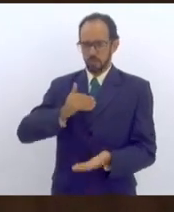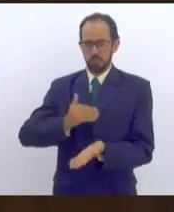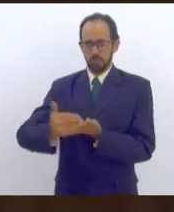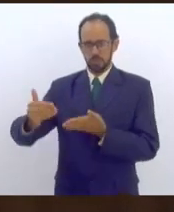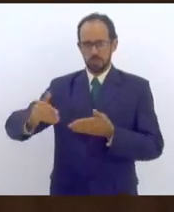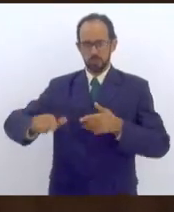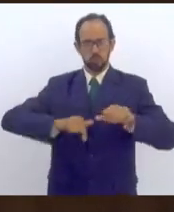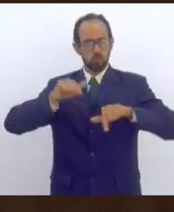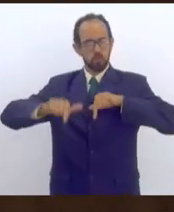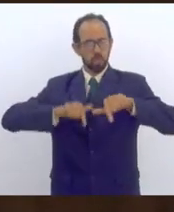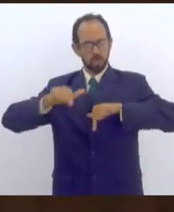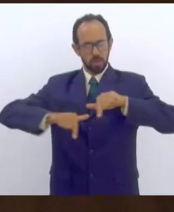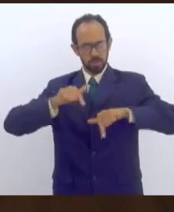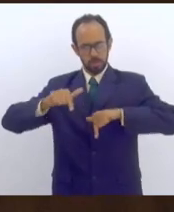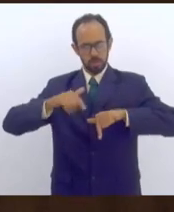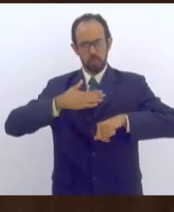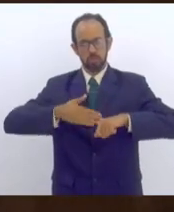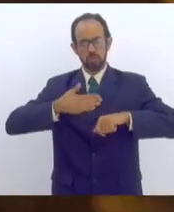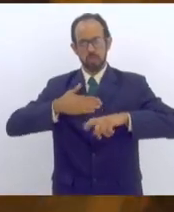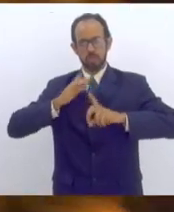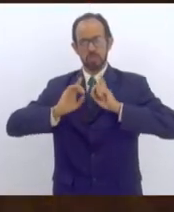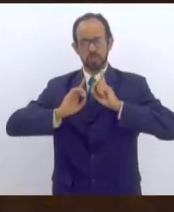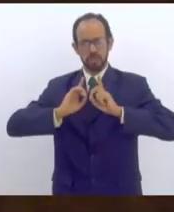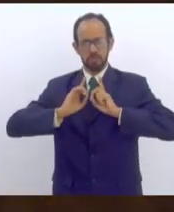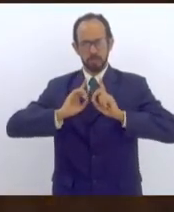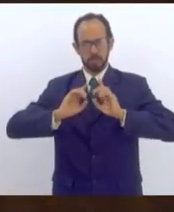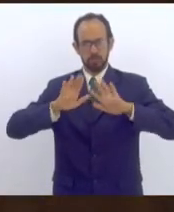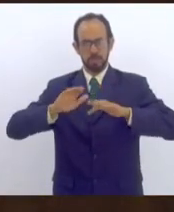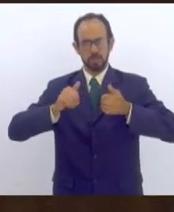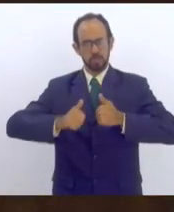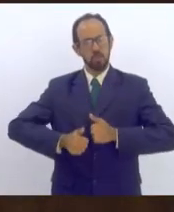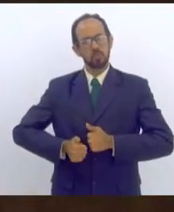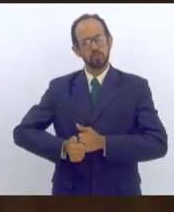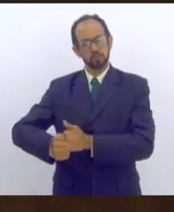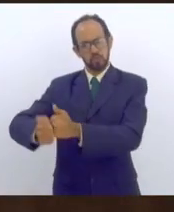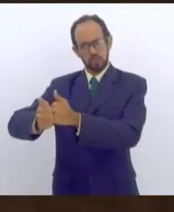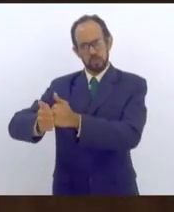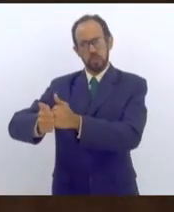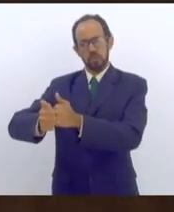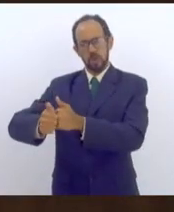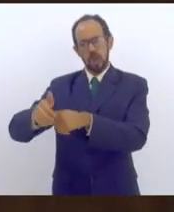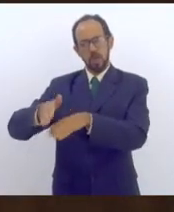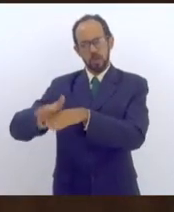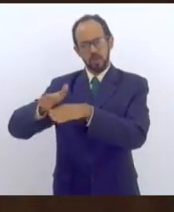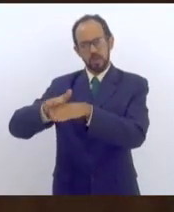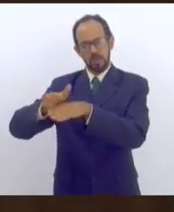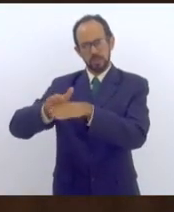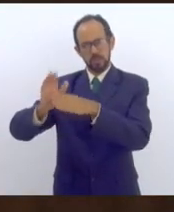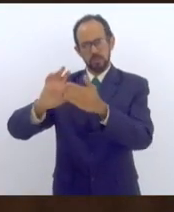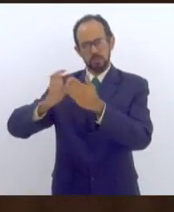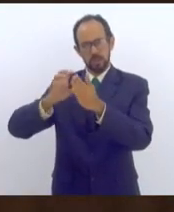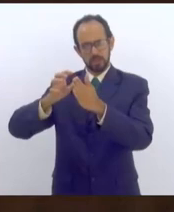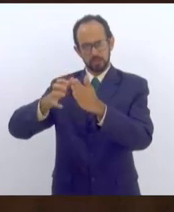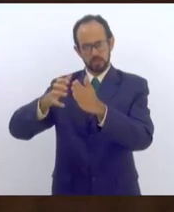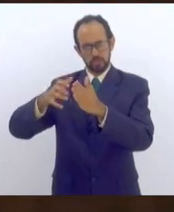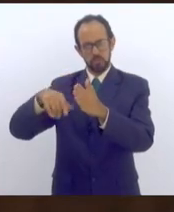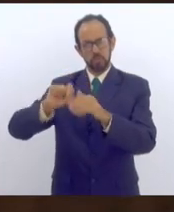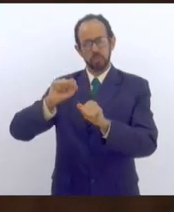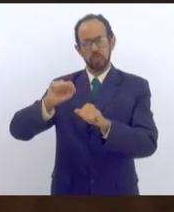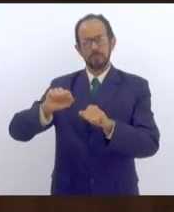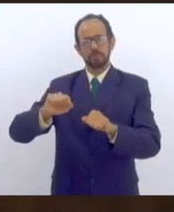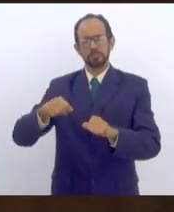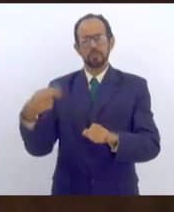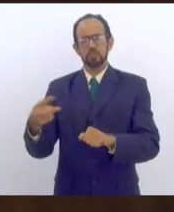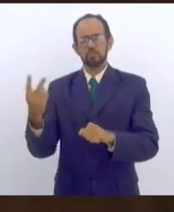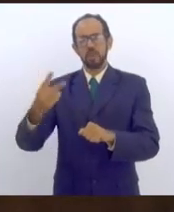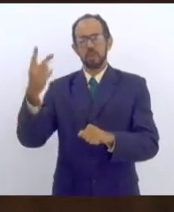gostei bastante desse debate, embora siga a orientação do meu partido, da oposição, sobre abstenção. Acho que, de fato, valoriza o